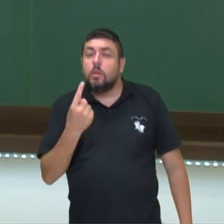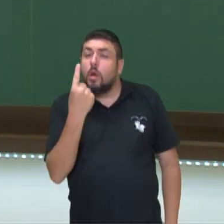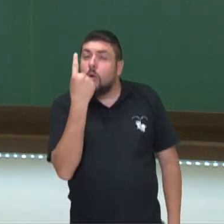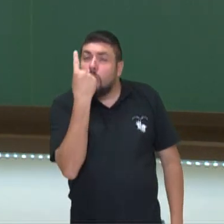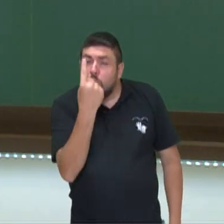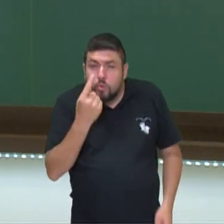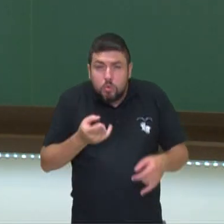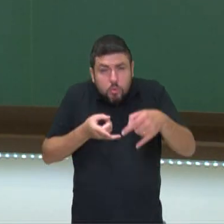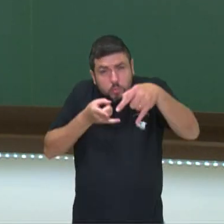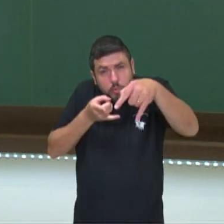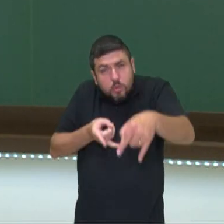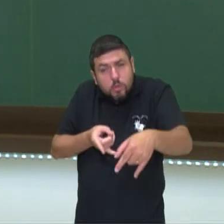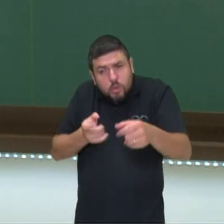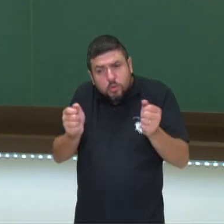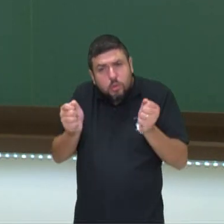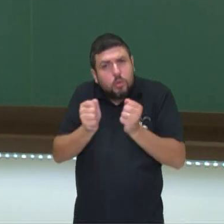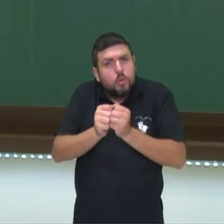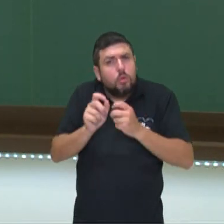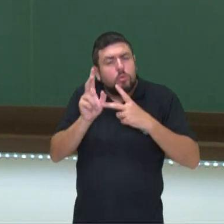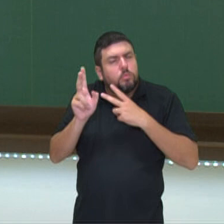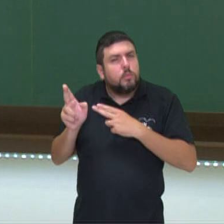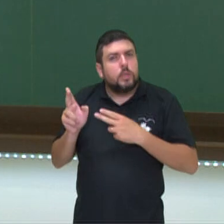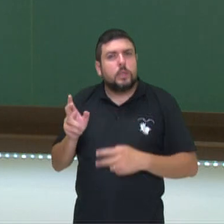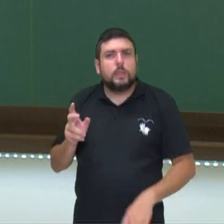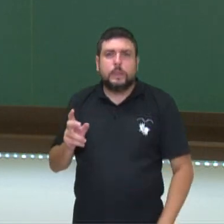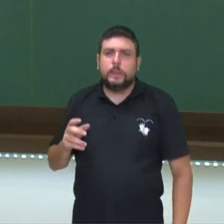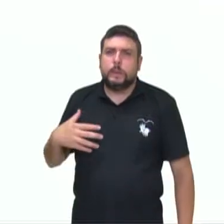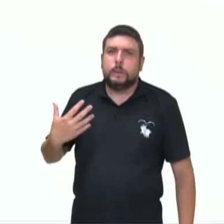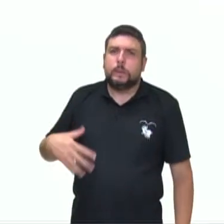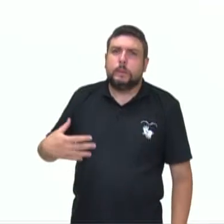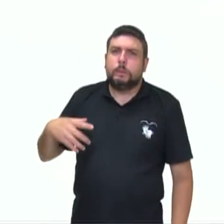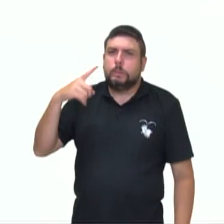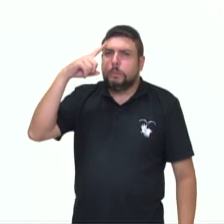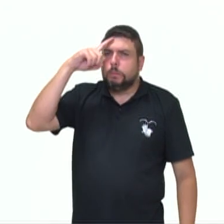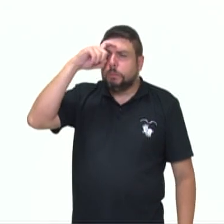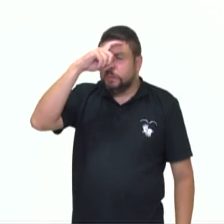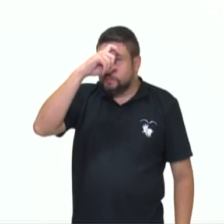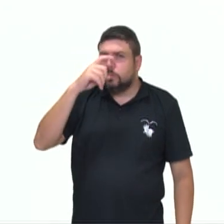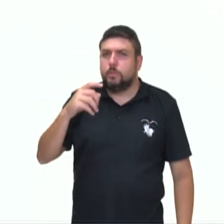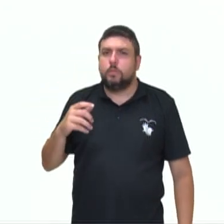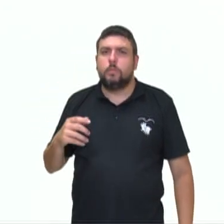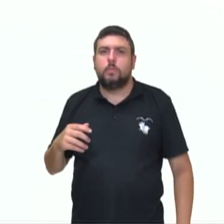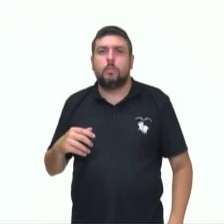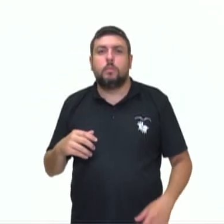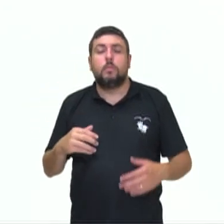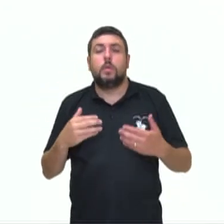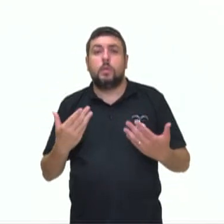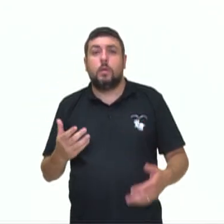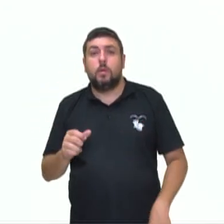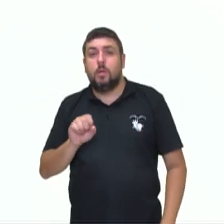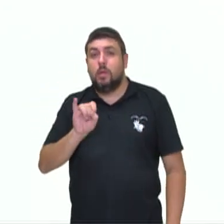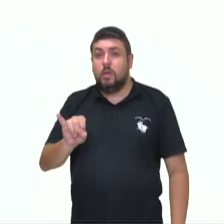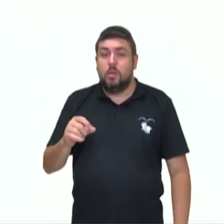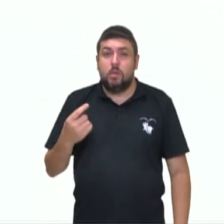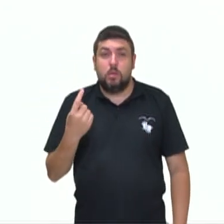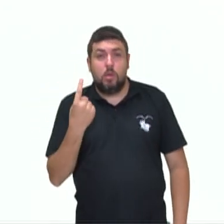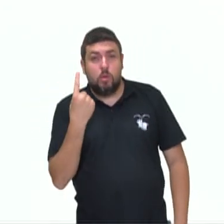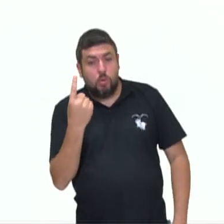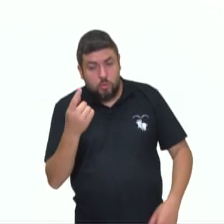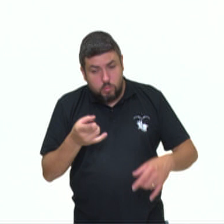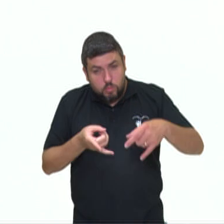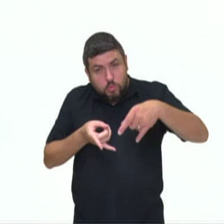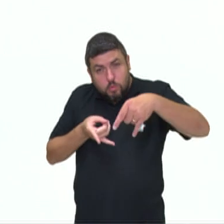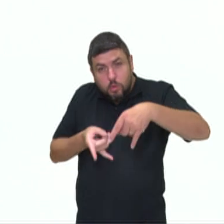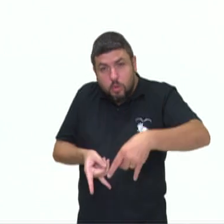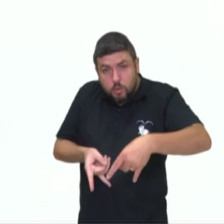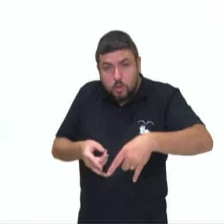apenas uma cama no quarto? Tá ficando difícil. Pois bem, pessoal, se tiver apenas uma cama